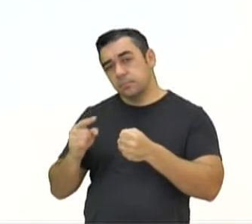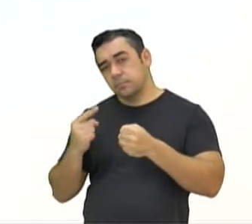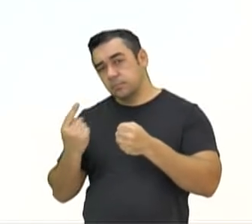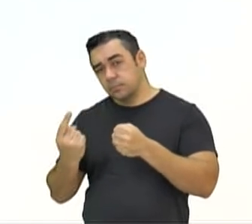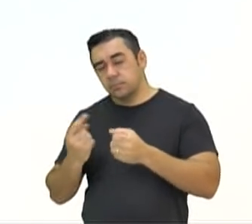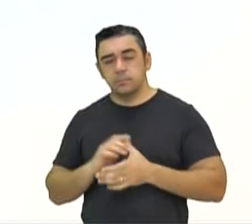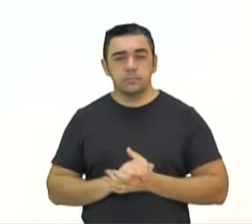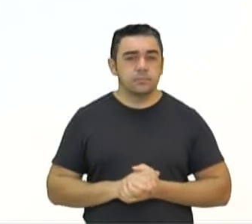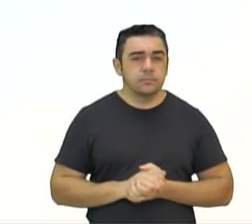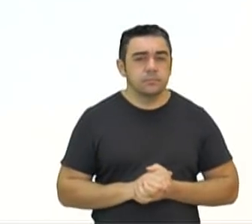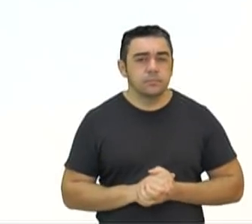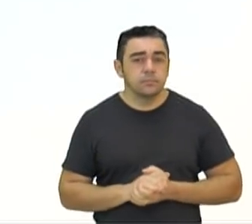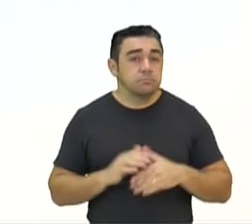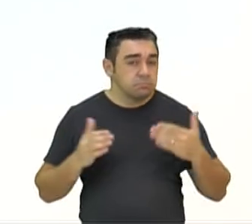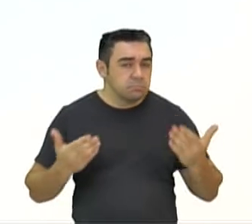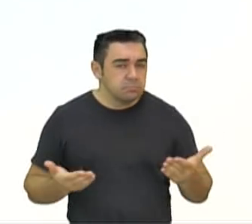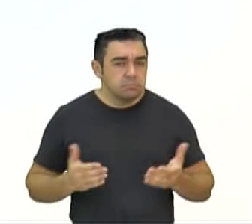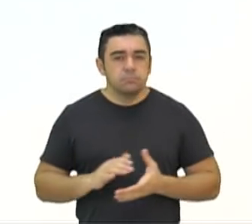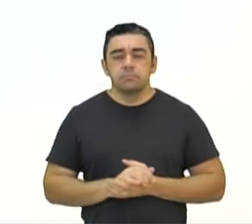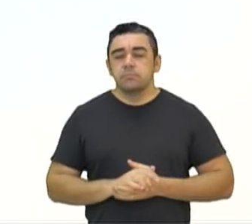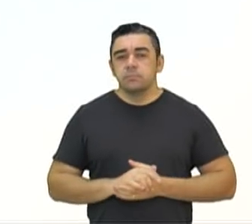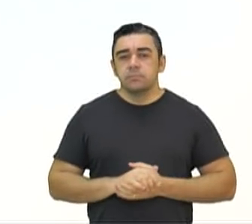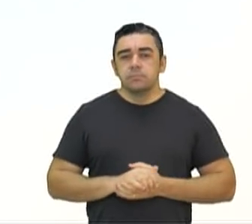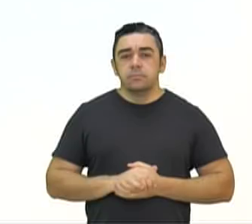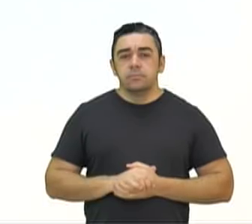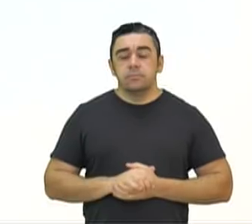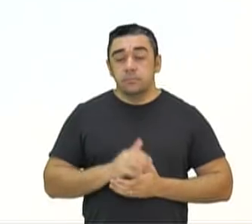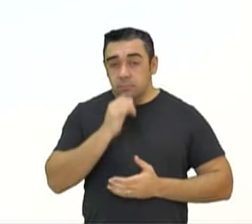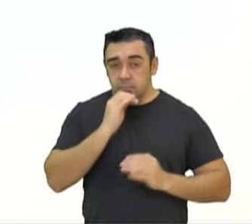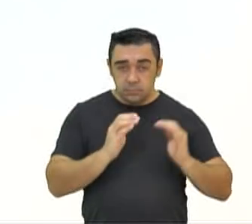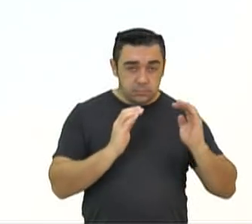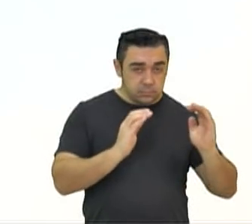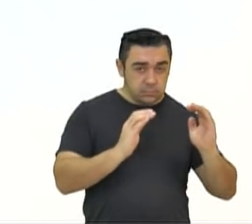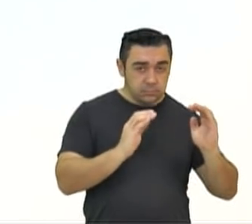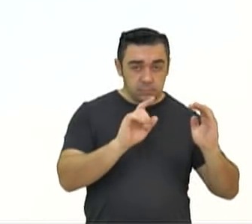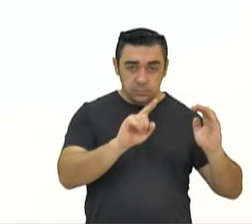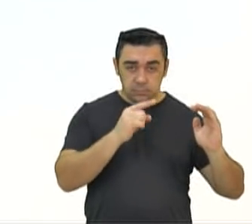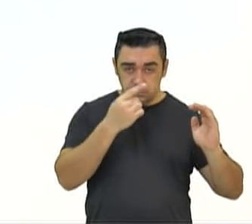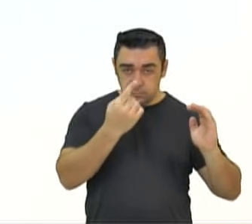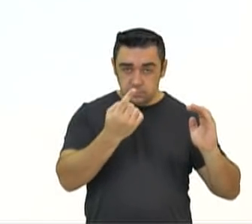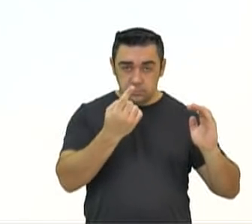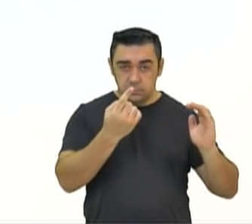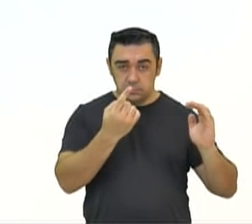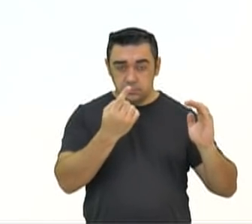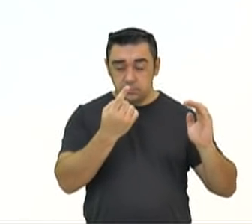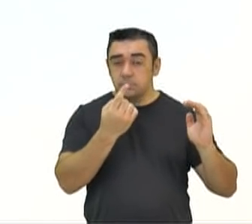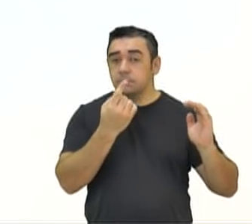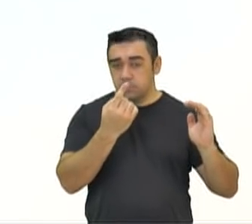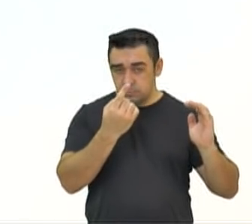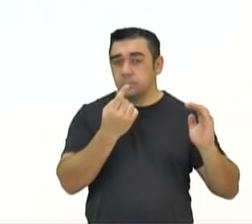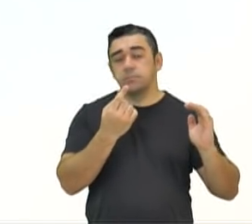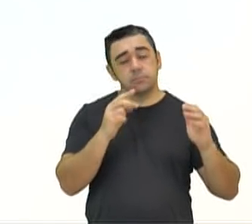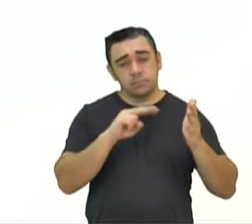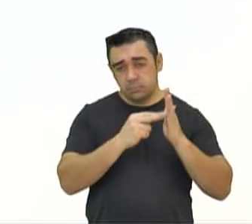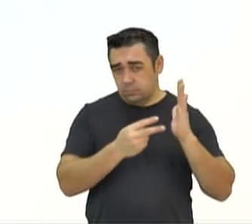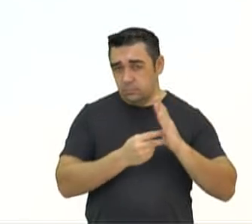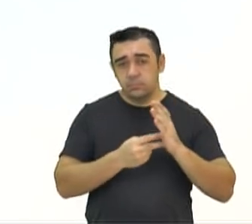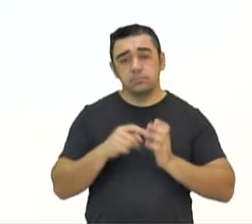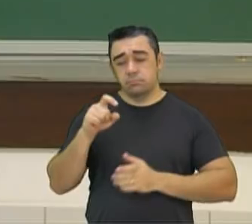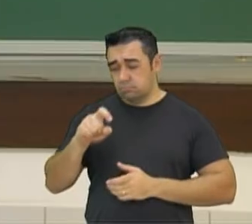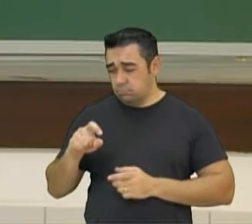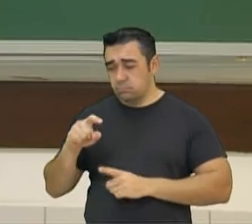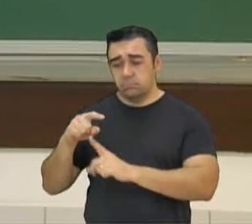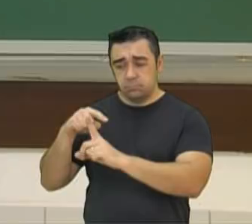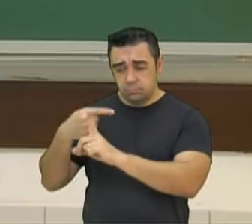a 1. Então, temos que é 1. E aqui, quando o meu binômio for elevado a 1, temos